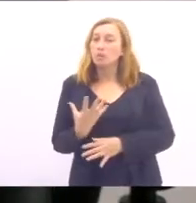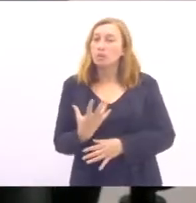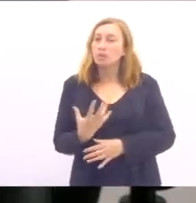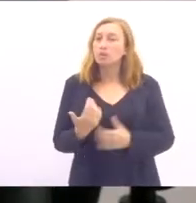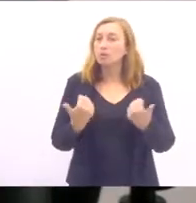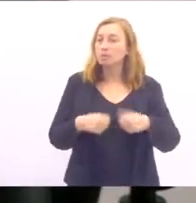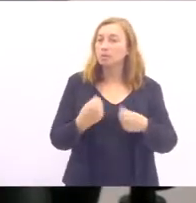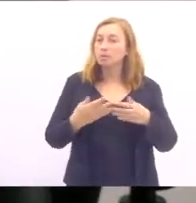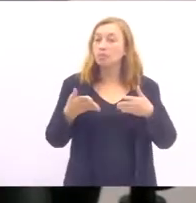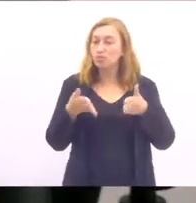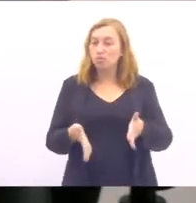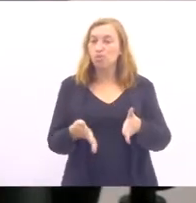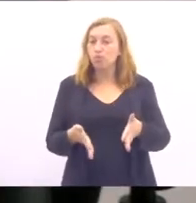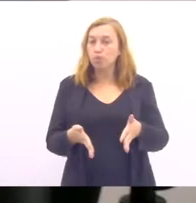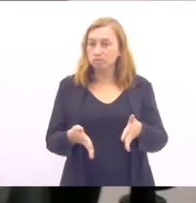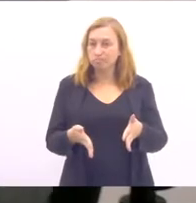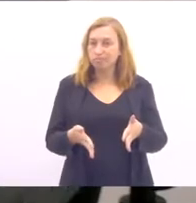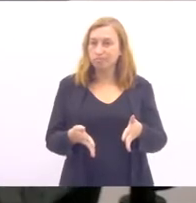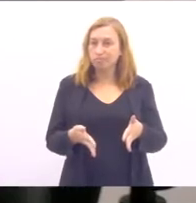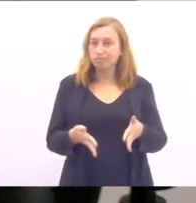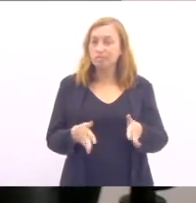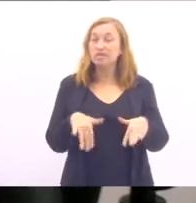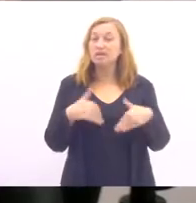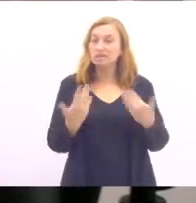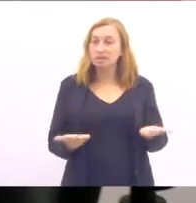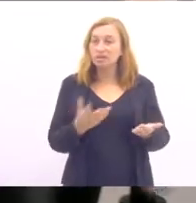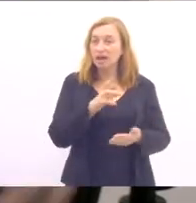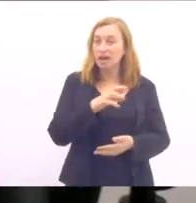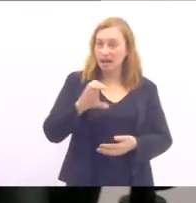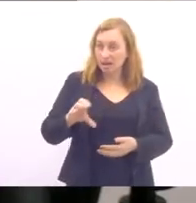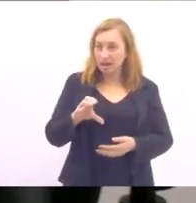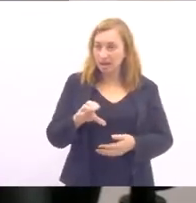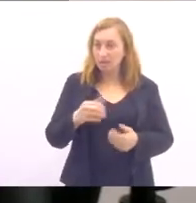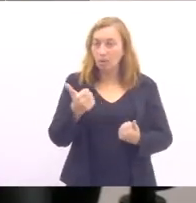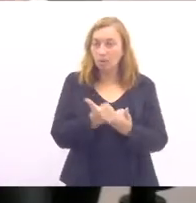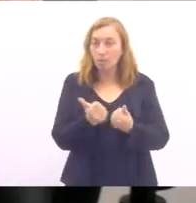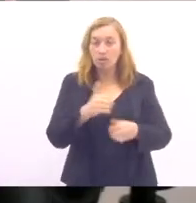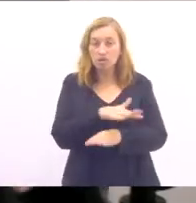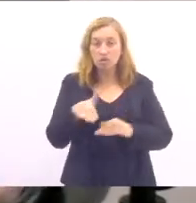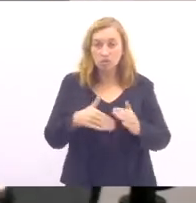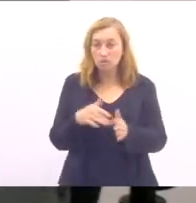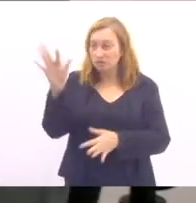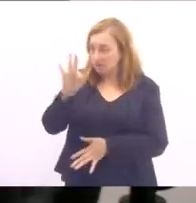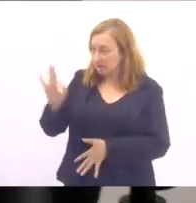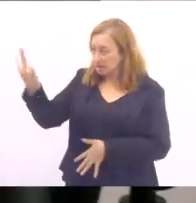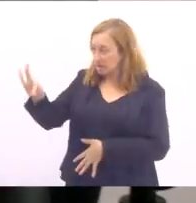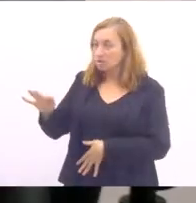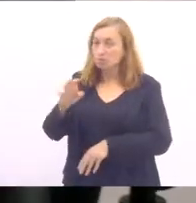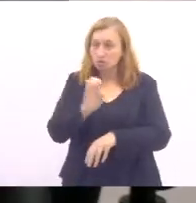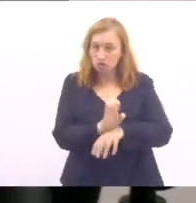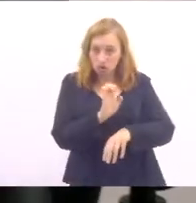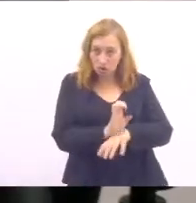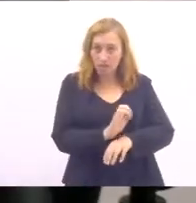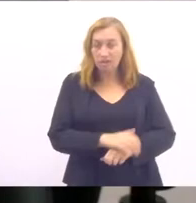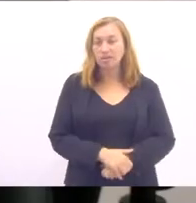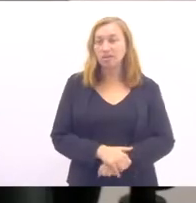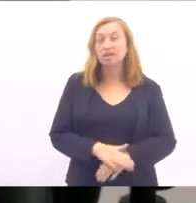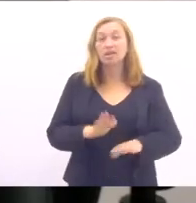de centralização. Então, a RAC, com apoio de todas as federações do Estado,